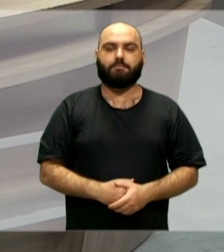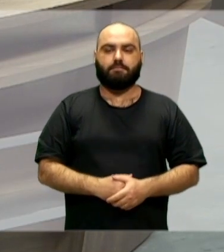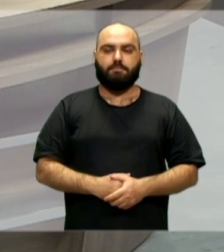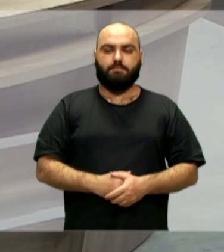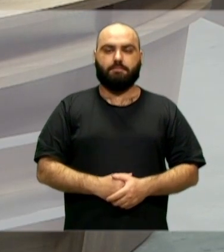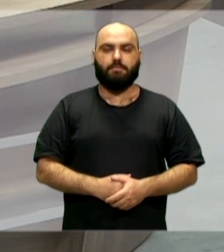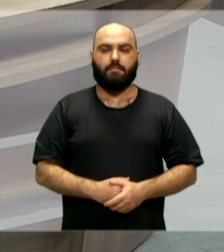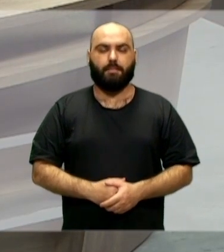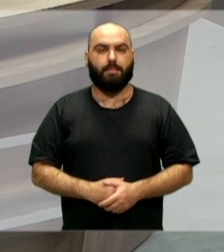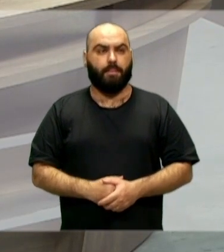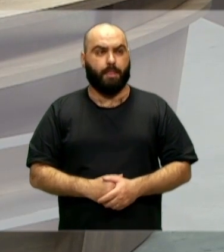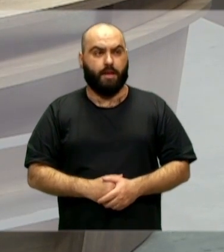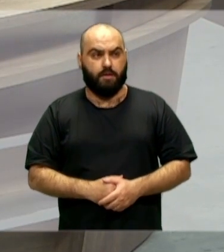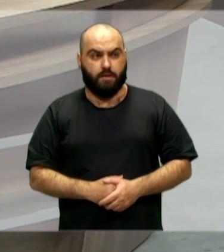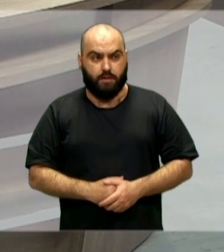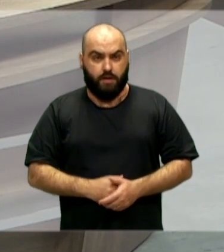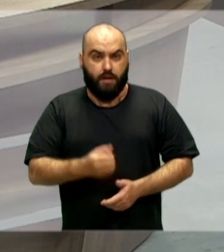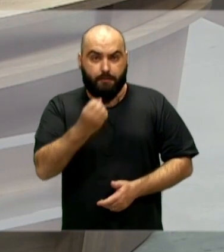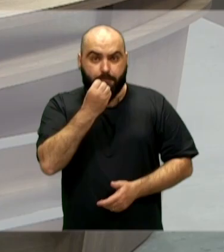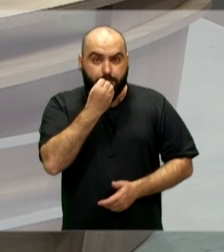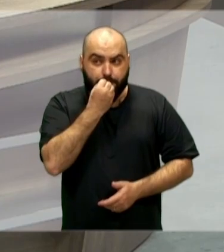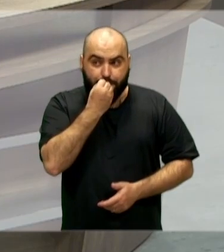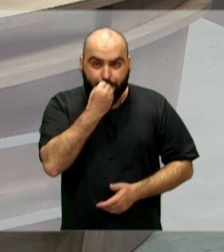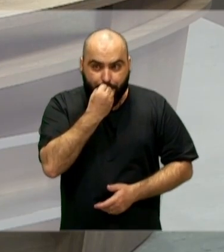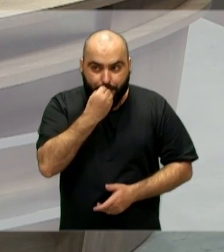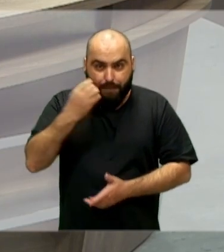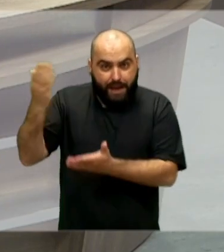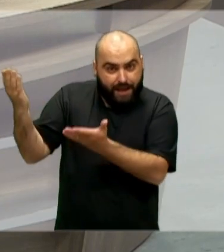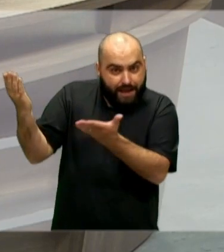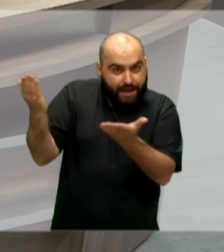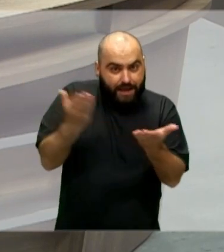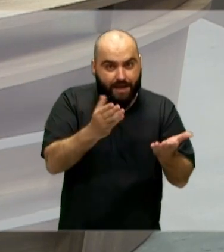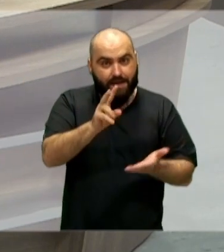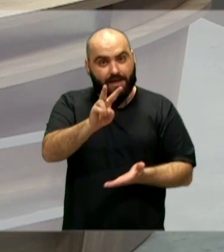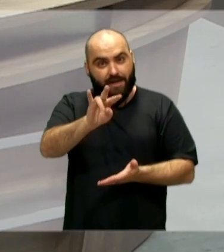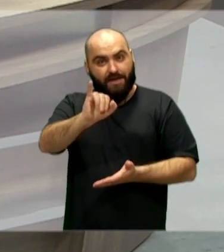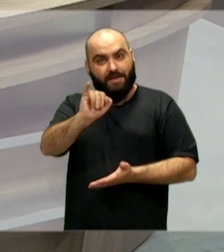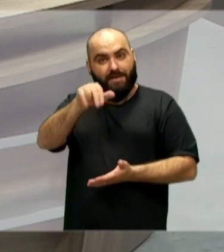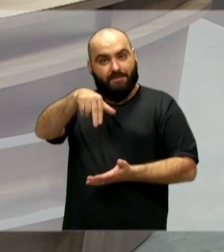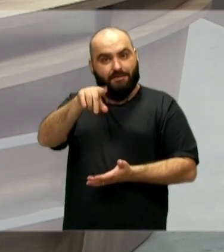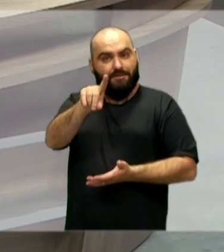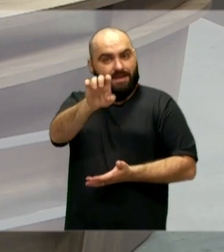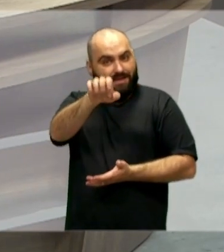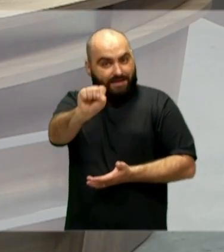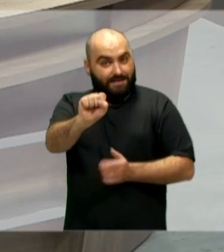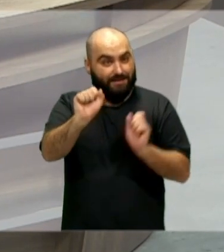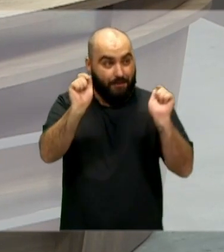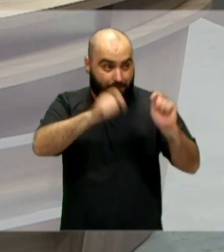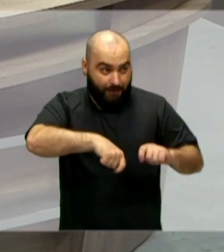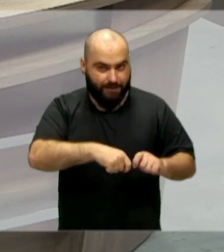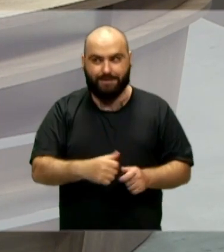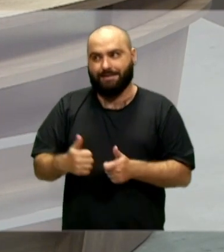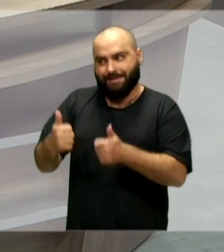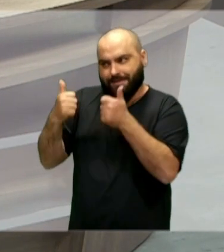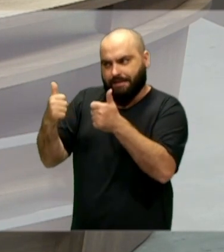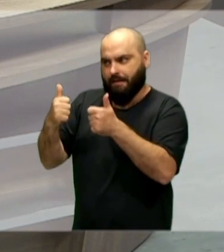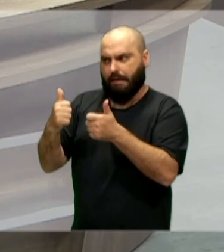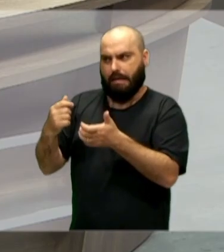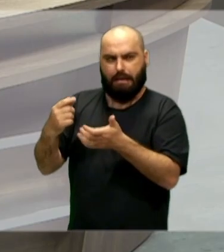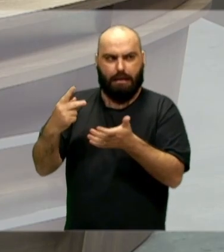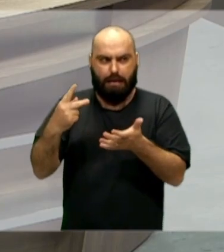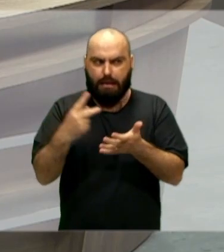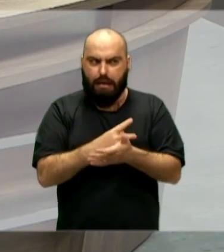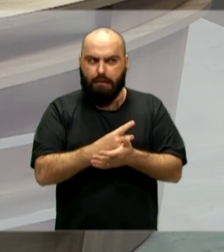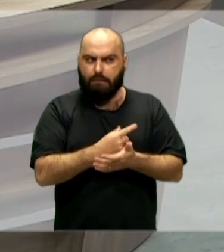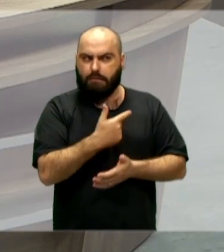queridos, posso dizer sejam bem-vindos? Pode dizer, perfeito. Muito obrigado. Não há nenhum erro nisso, né? Não, de muito